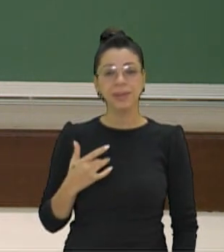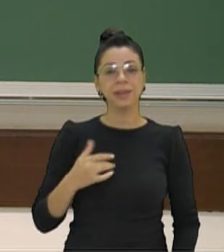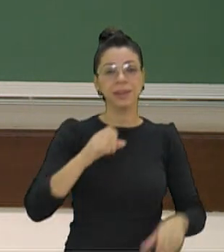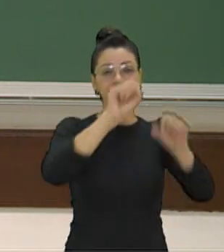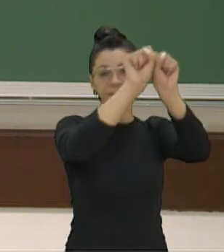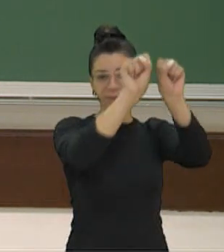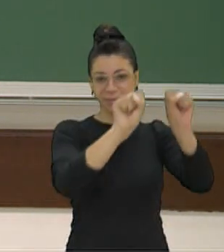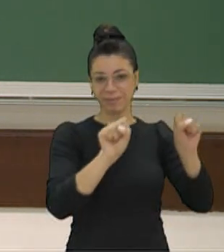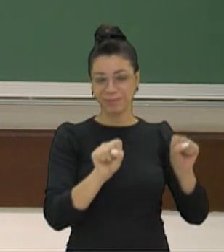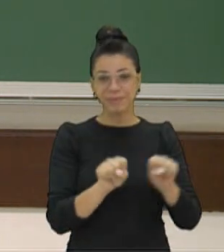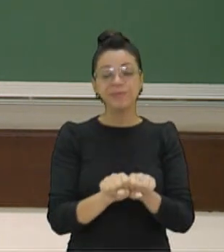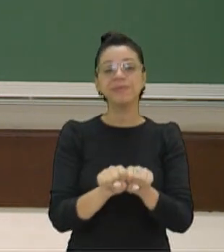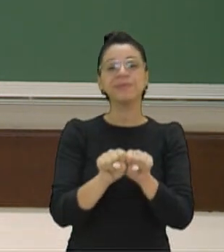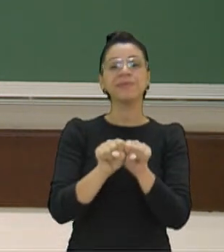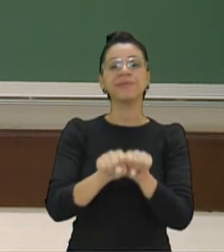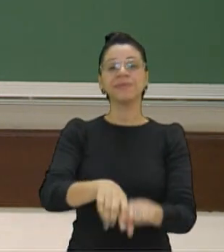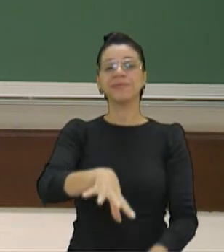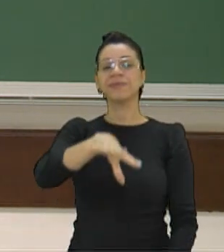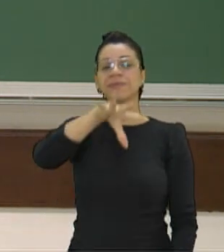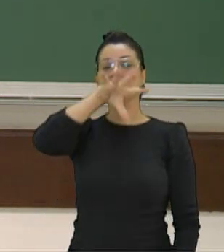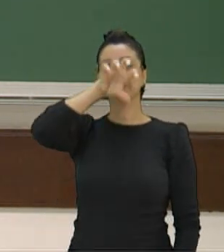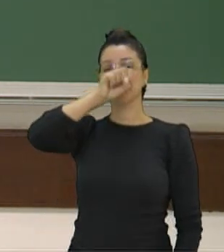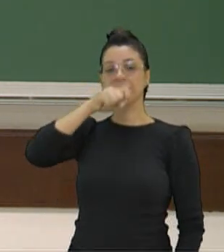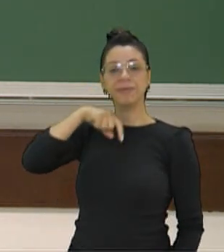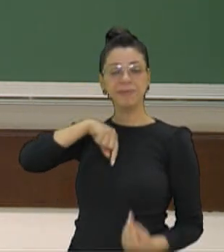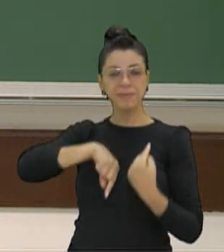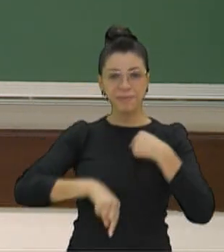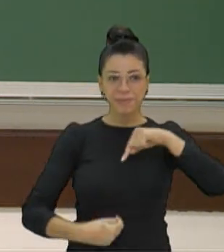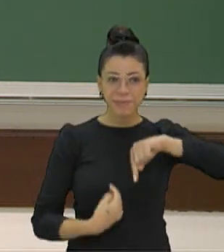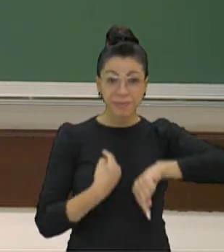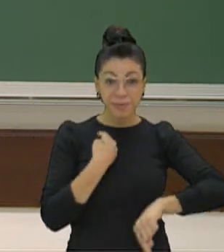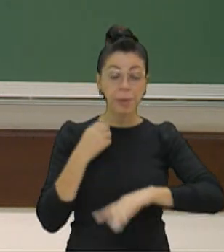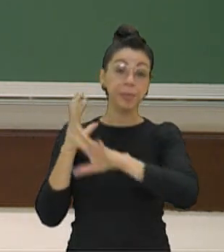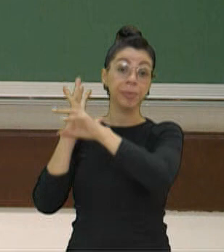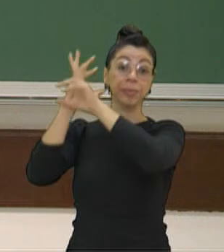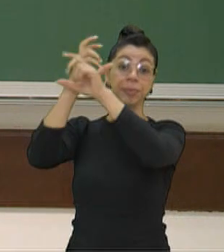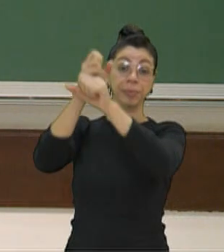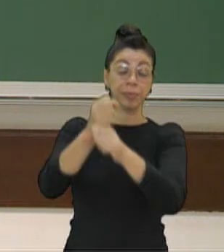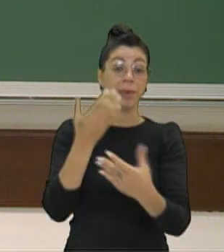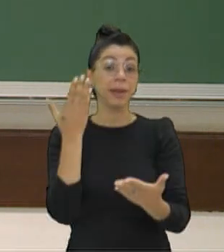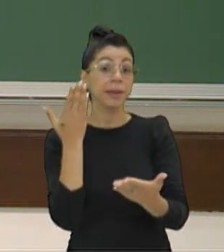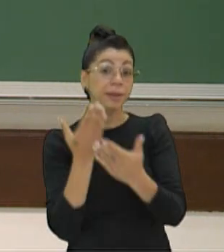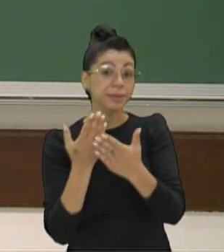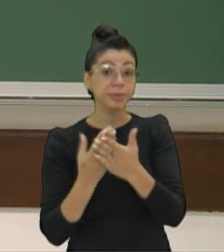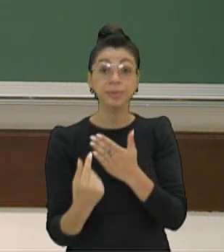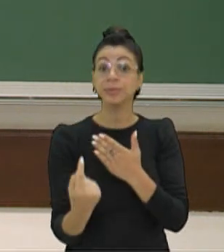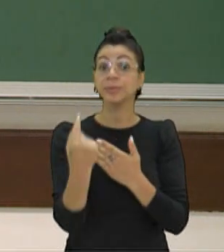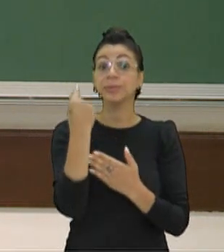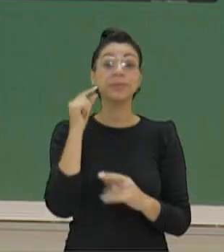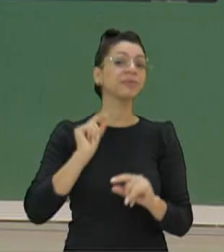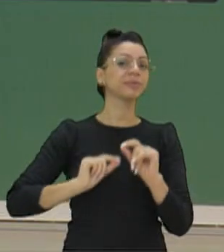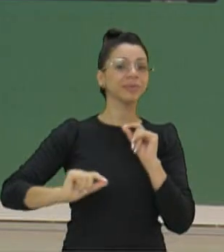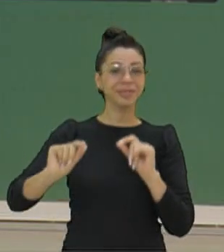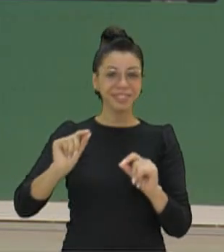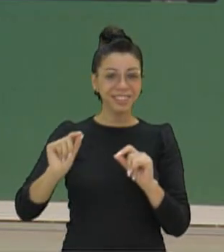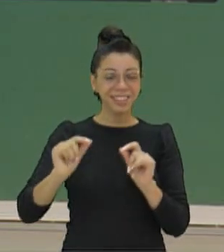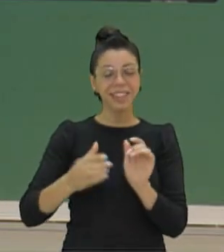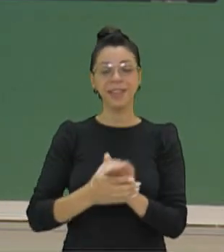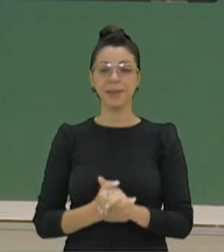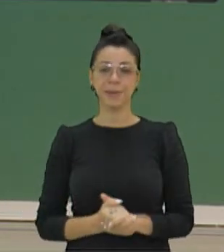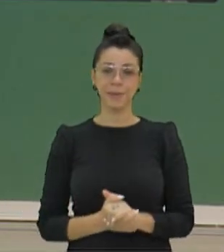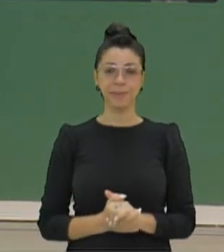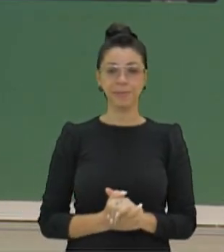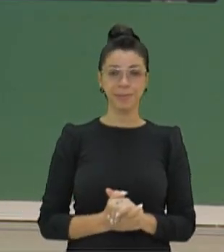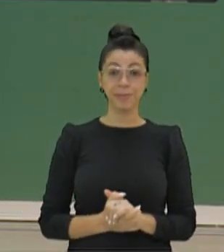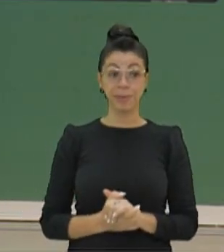respiratório. Então, lembrando aqui a nossa retomada, nas nossas aulas passadas, nós trabalhamos sobre